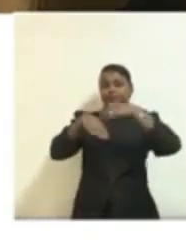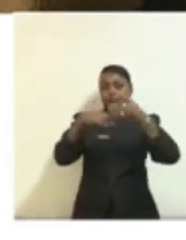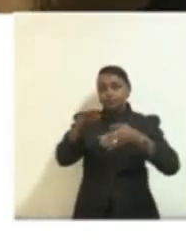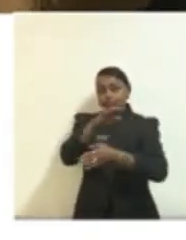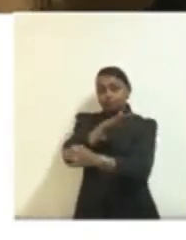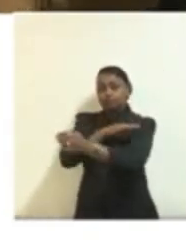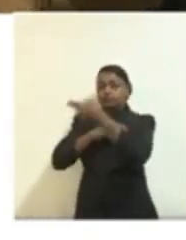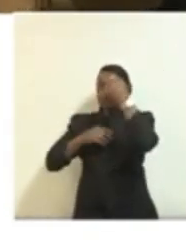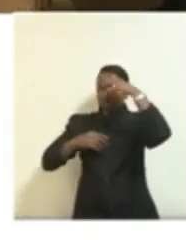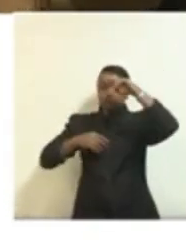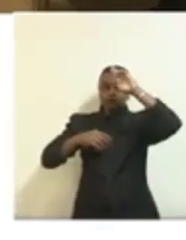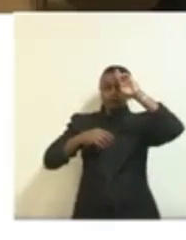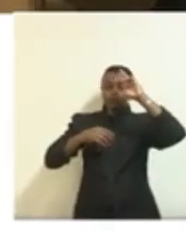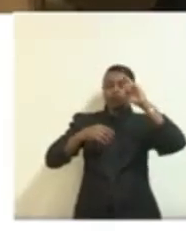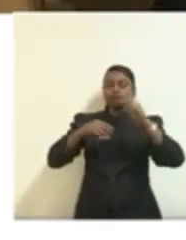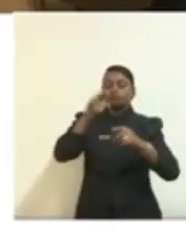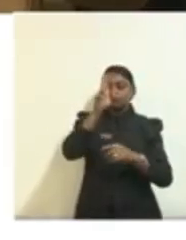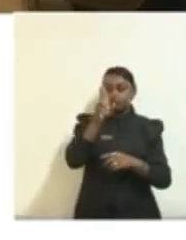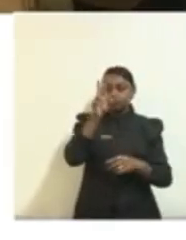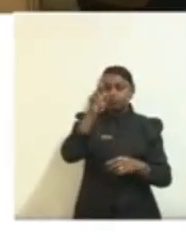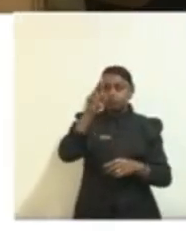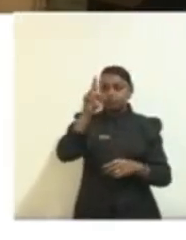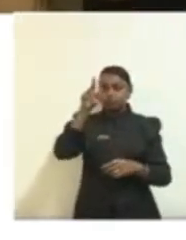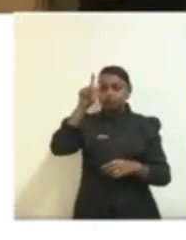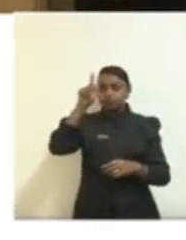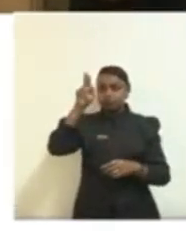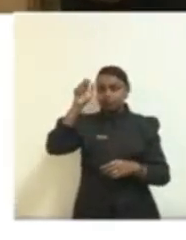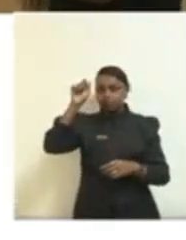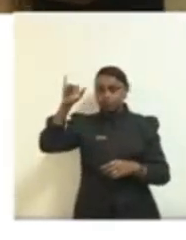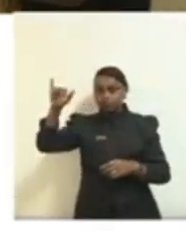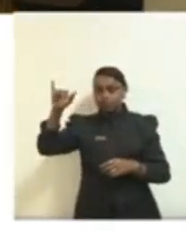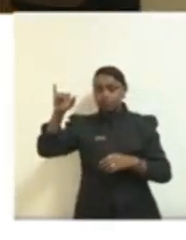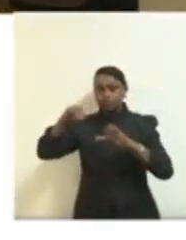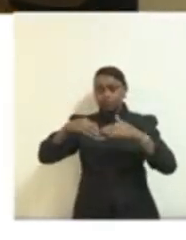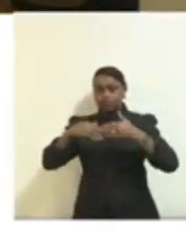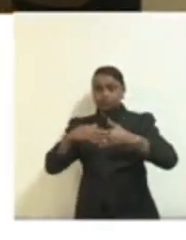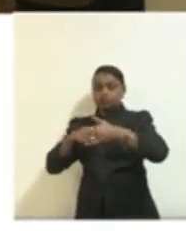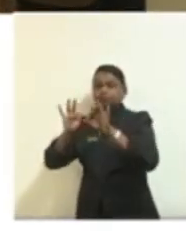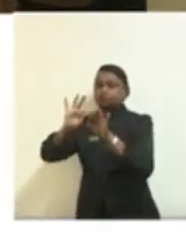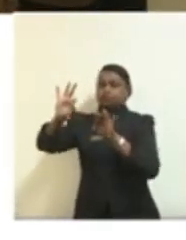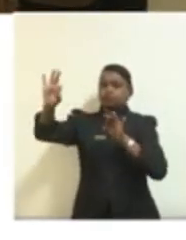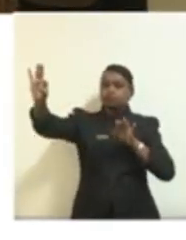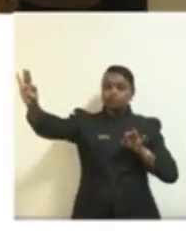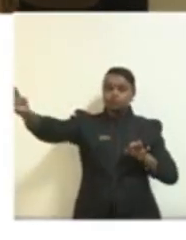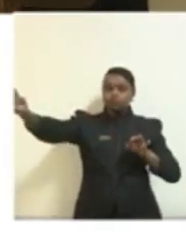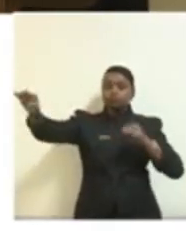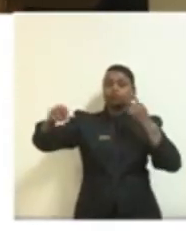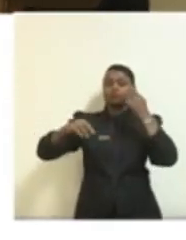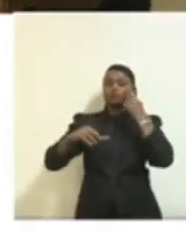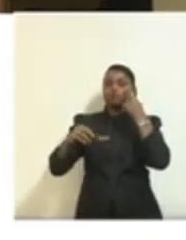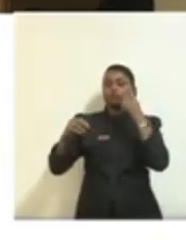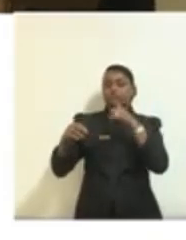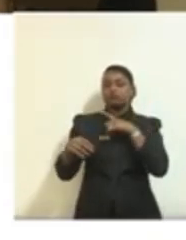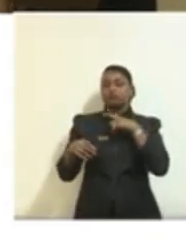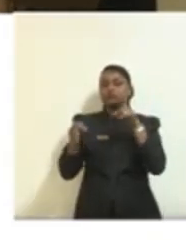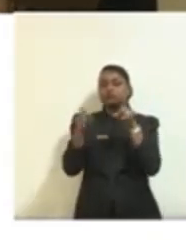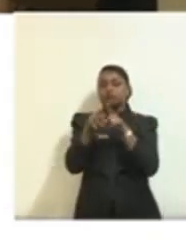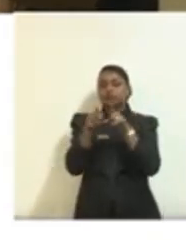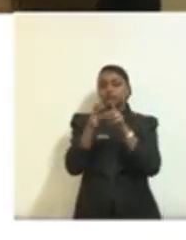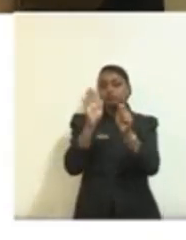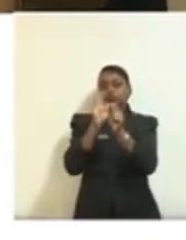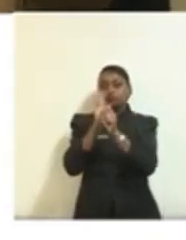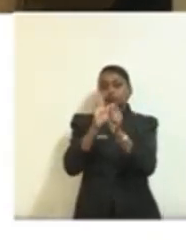Argentina, que é a extensão quer dizer, o Pampa mais ao sul daqui, né? Também nesse artigo do